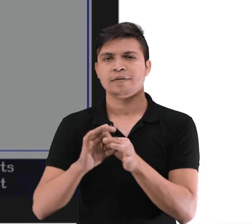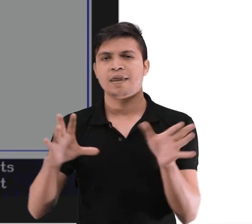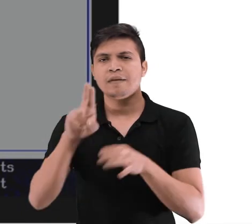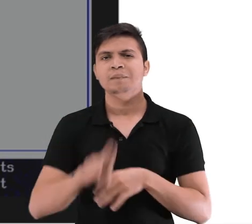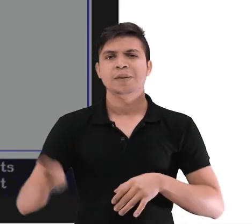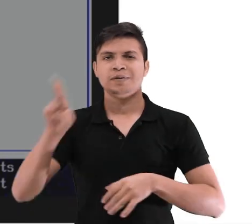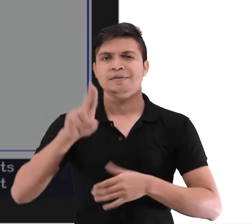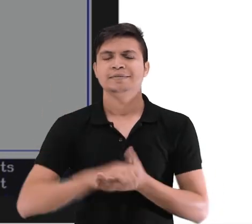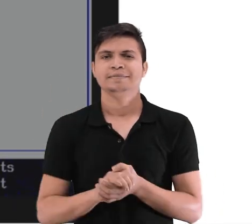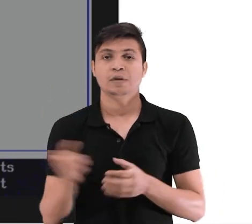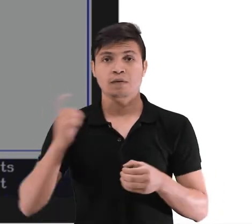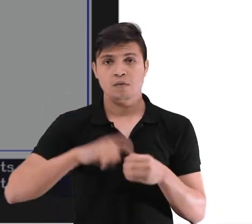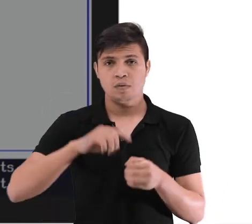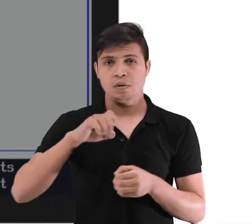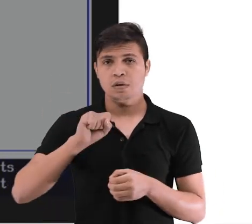Voltar ESC.